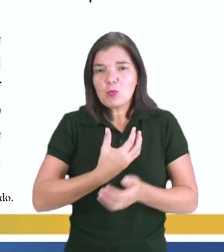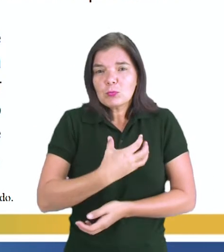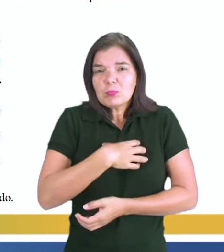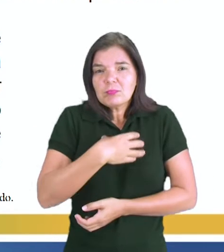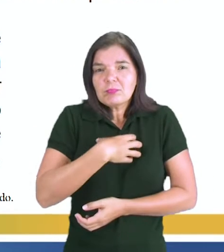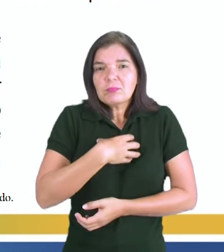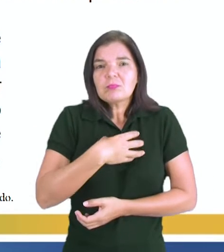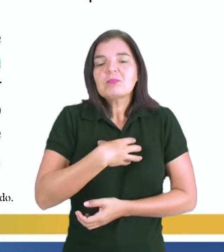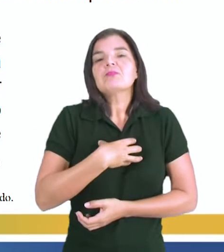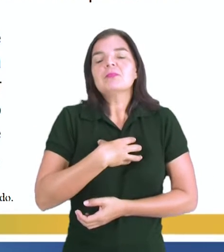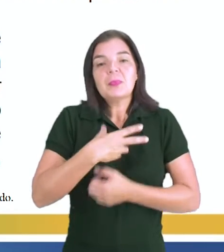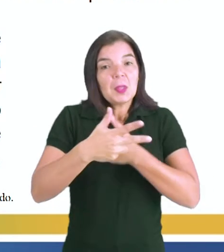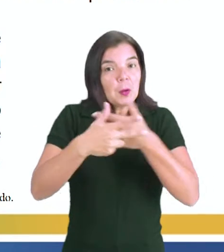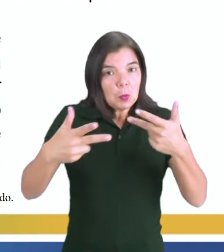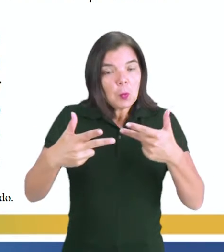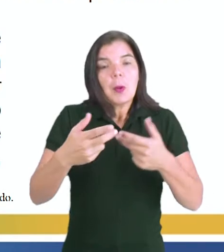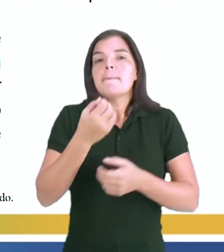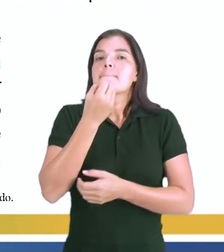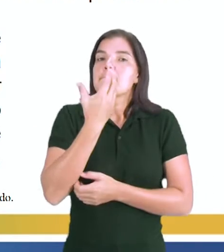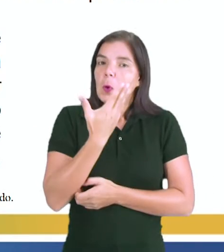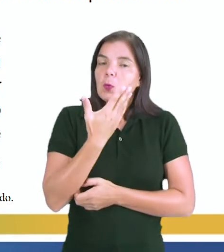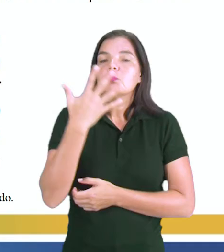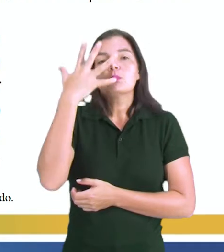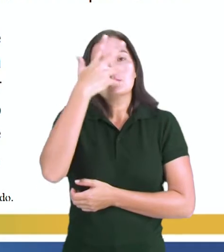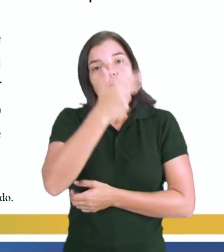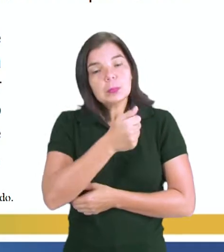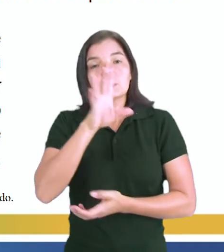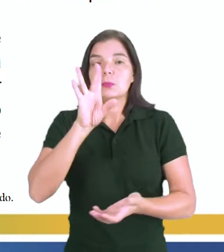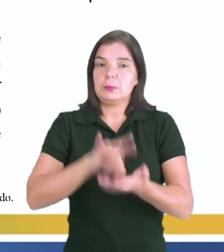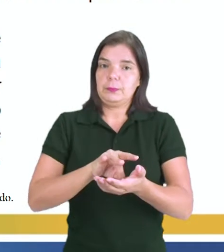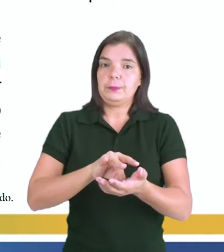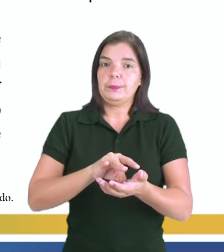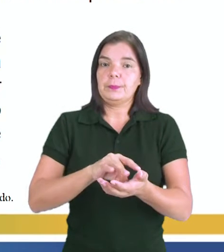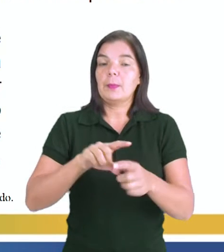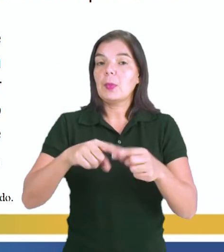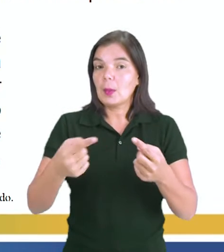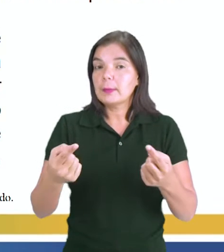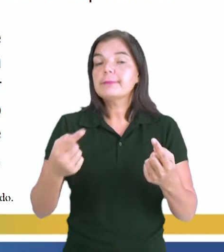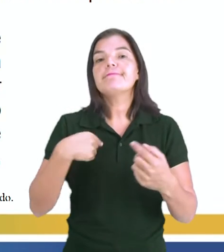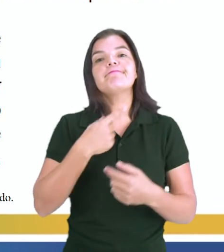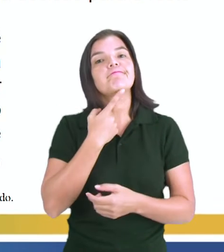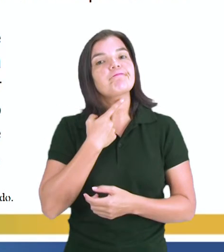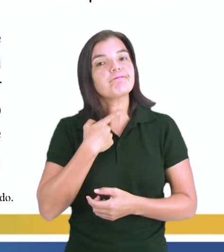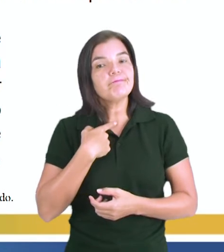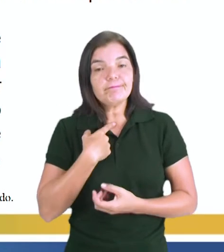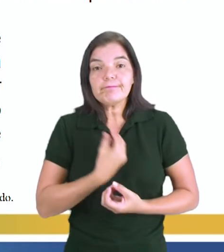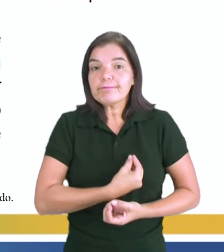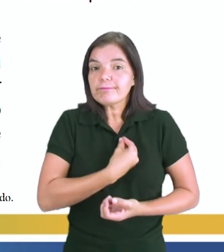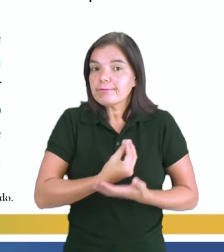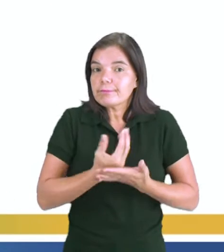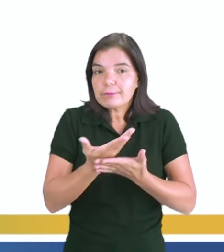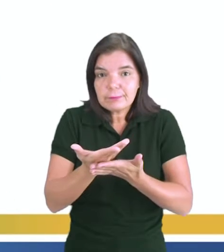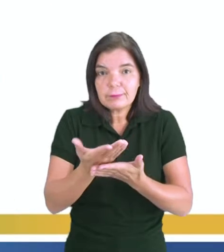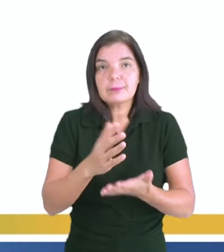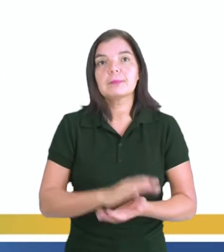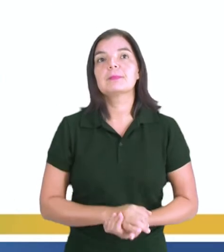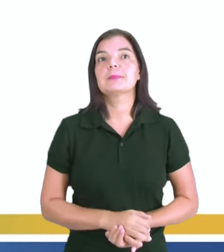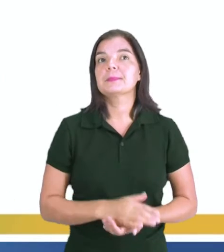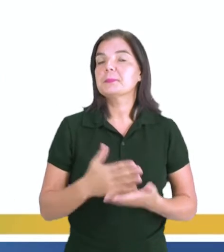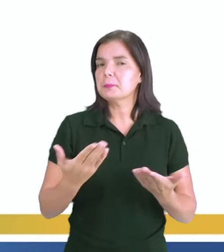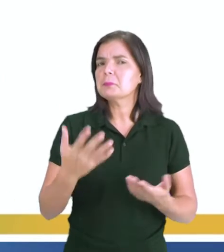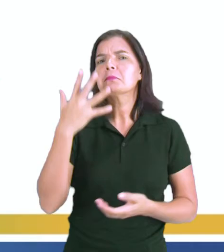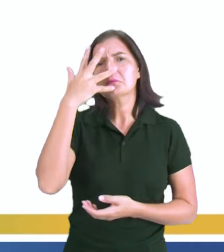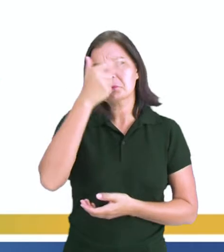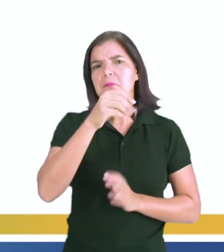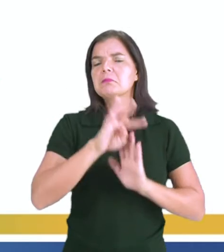de que existe alguma coisa bela, bonita e verdadeira, a qual a gente deseja entregar a vida. Então, gente, muito